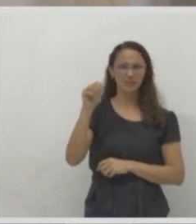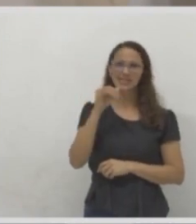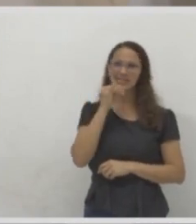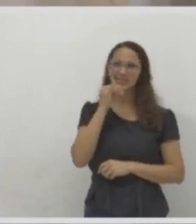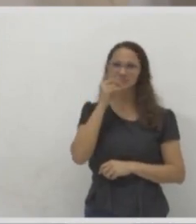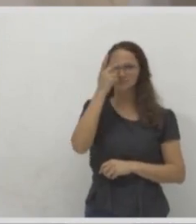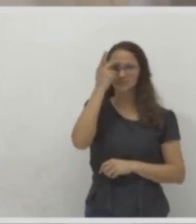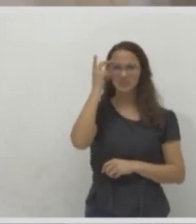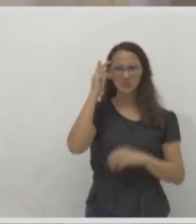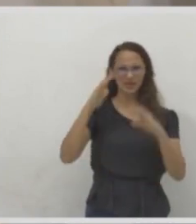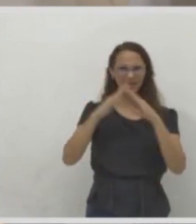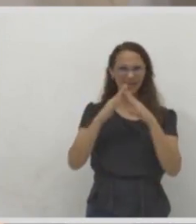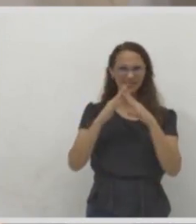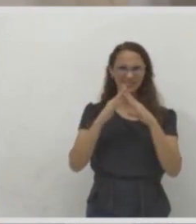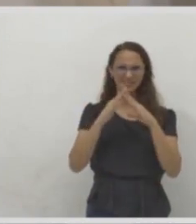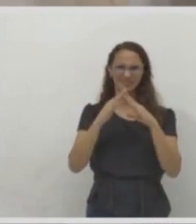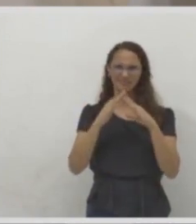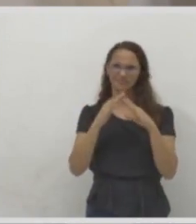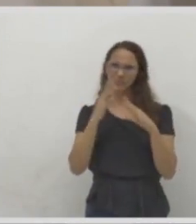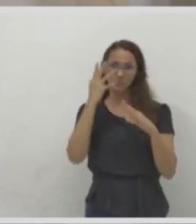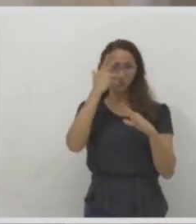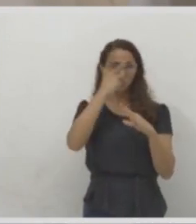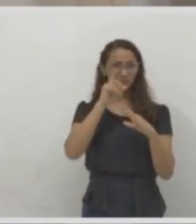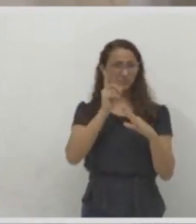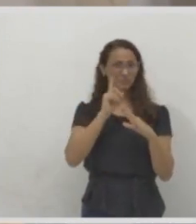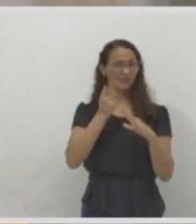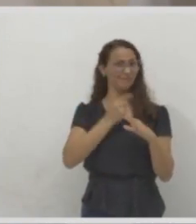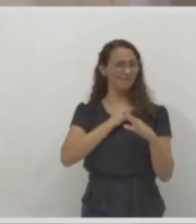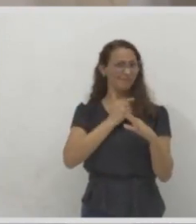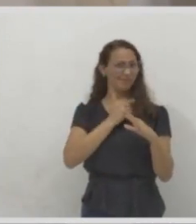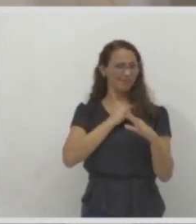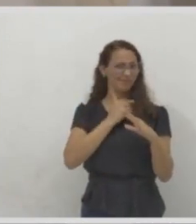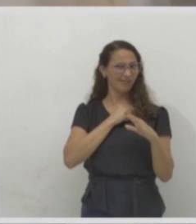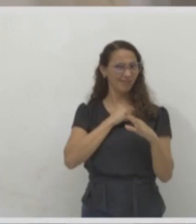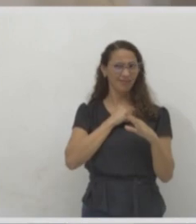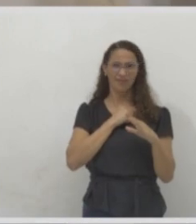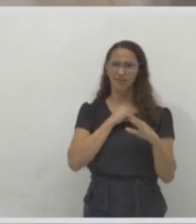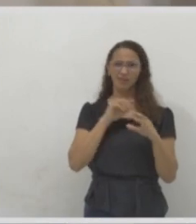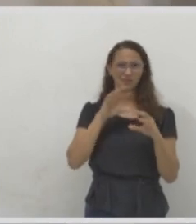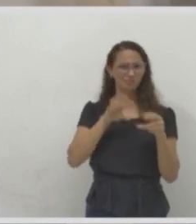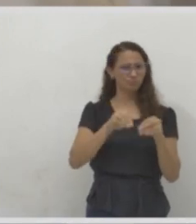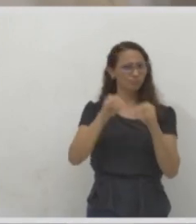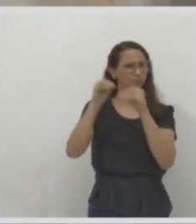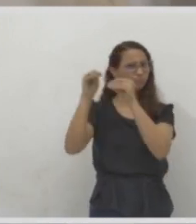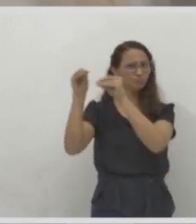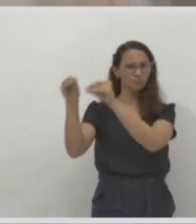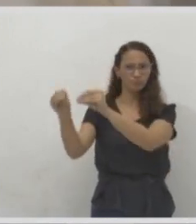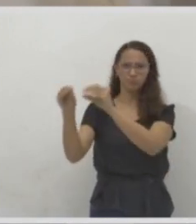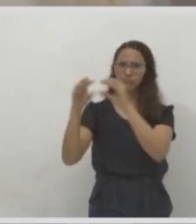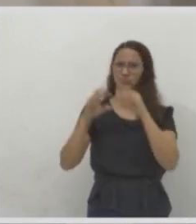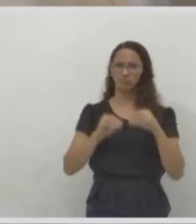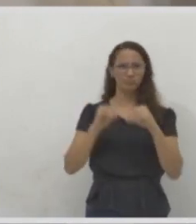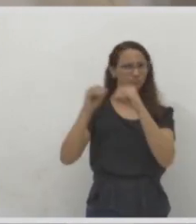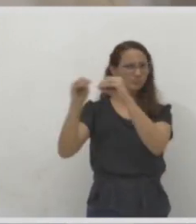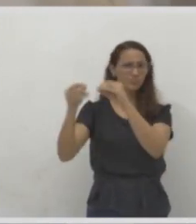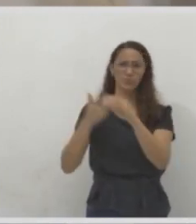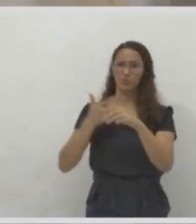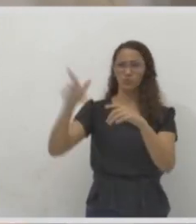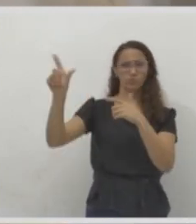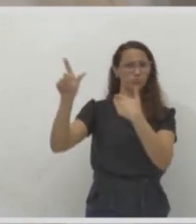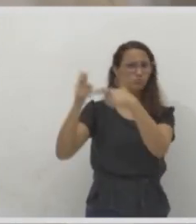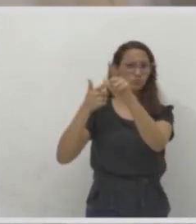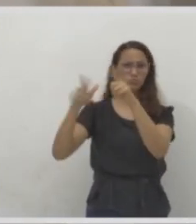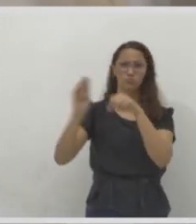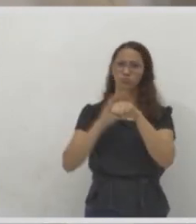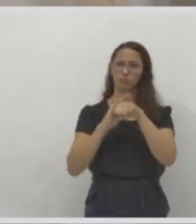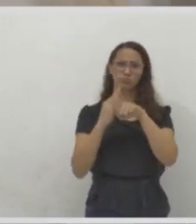suntuosa, foi afastado. Muitas pessoas foram remanejadas, principalmente para o bairro do Telégrafo, bairros da Marambaia, porque não ficava